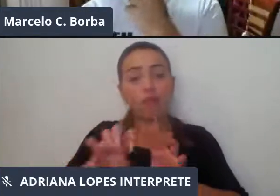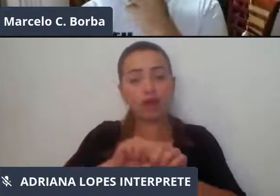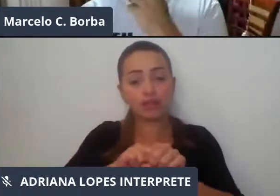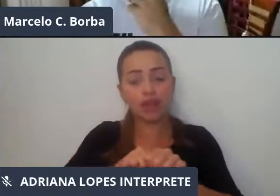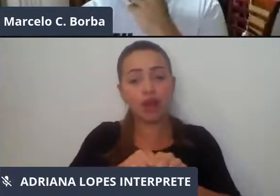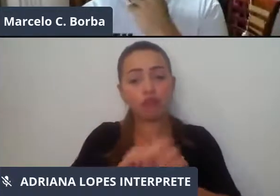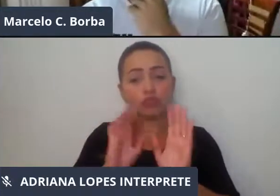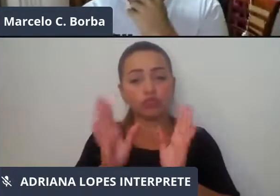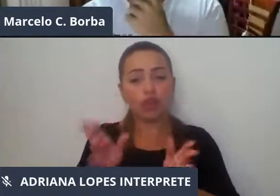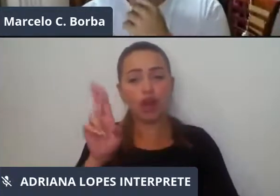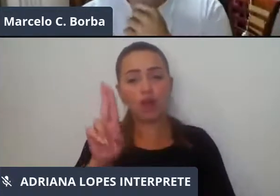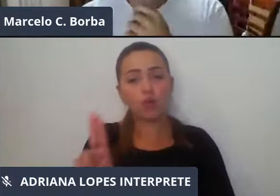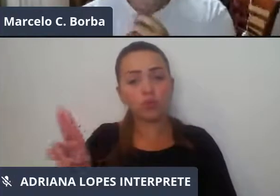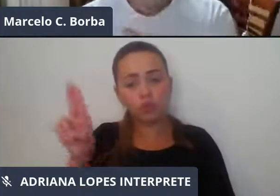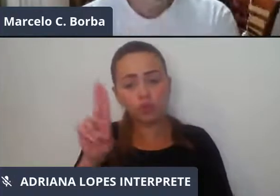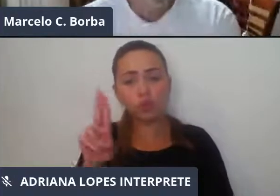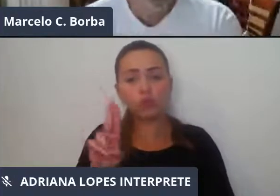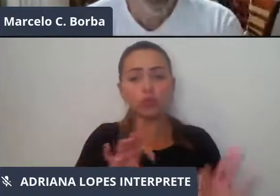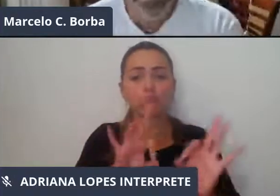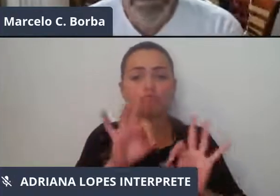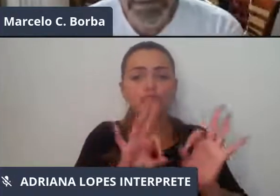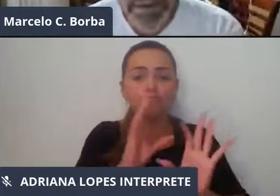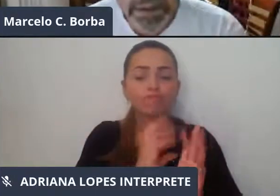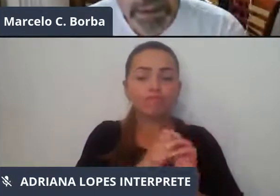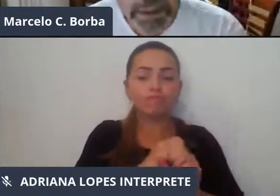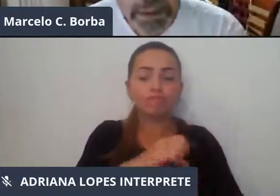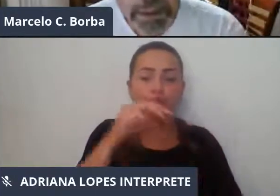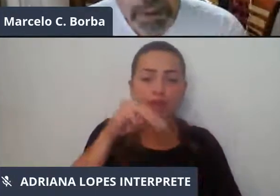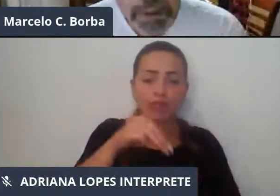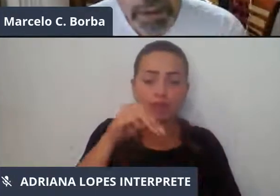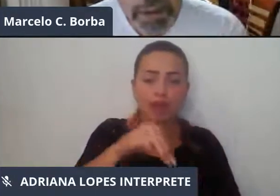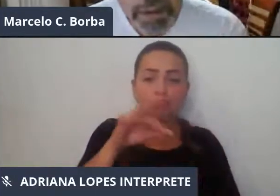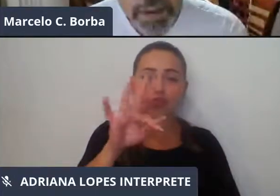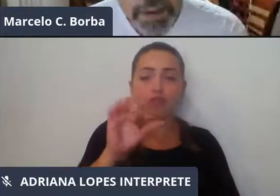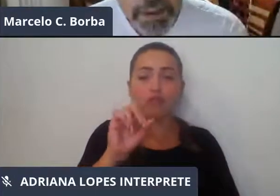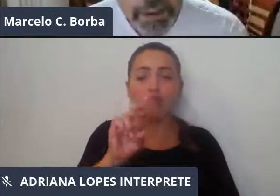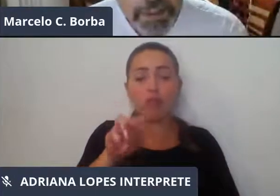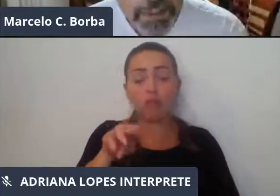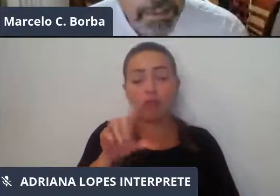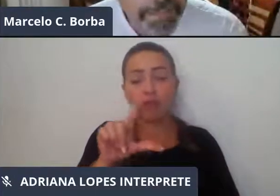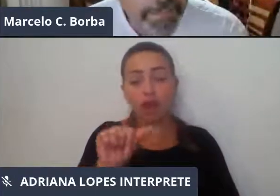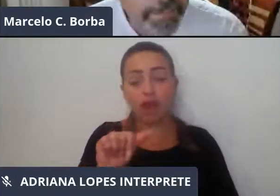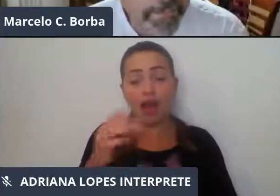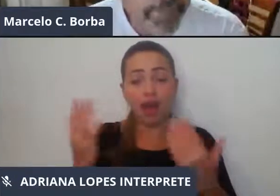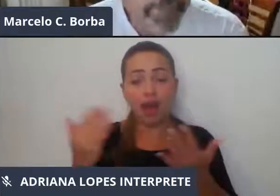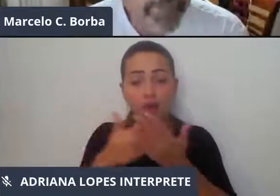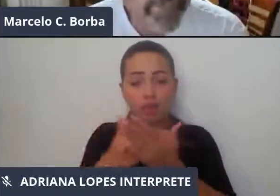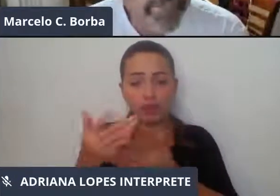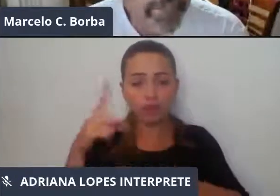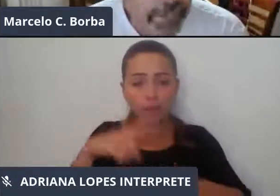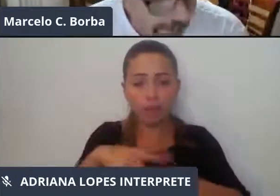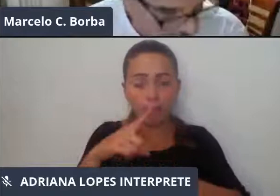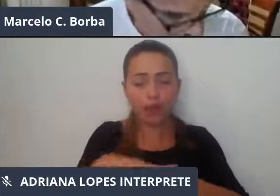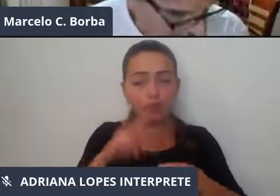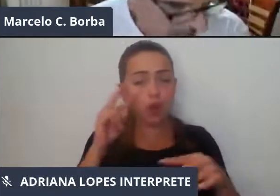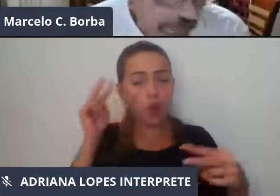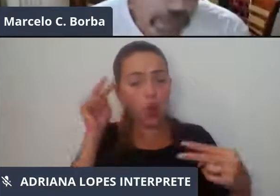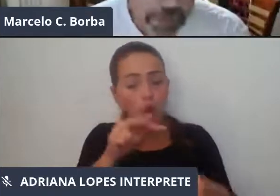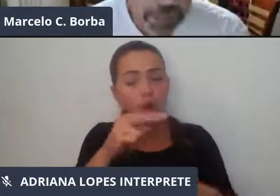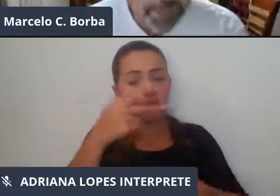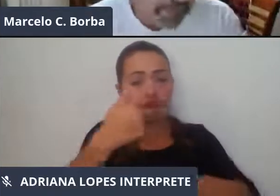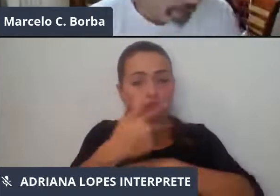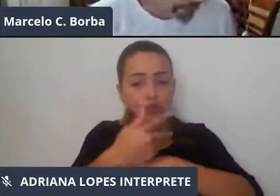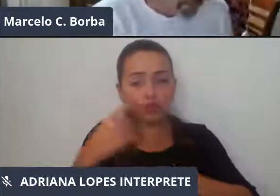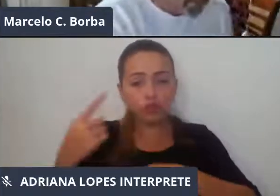o uso de fórmula no ensino de álgebra é muito presente, a partir do momento que ele olha para aquele vídeo, que ele discute com